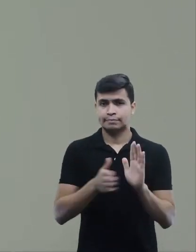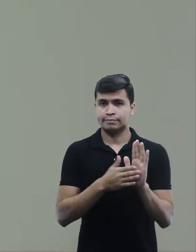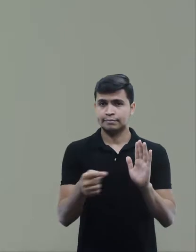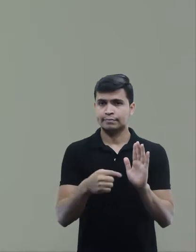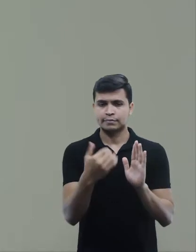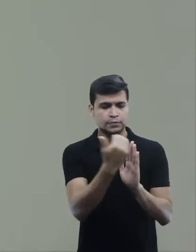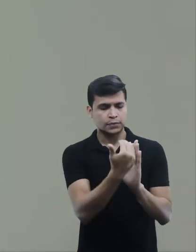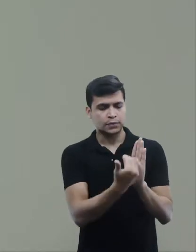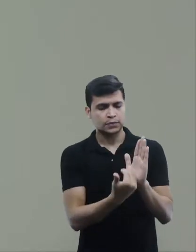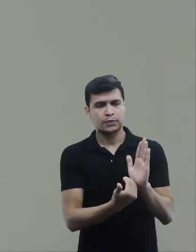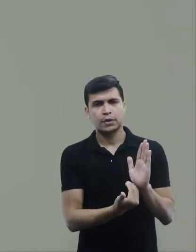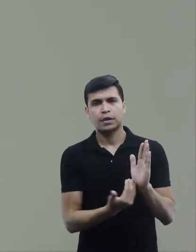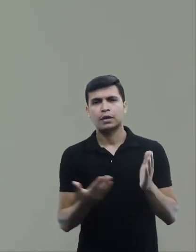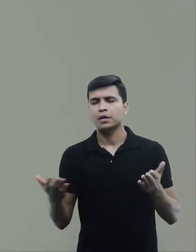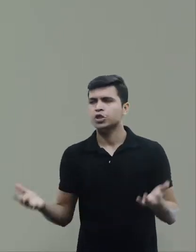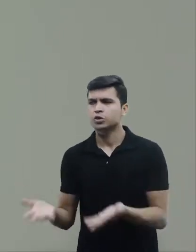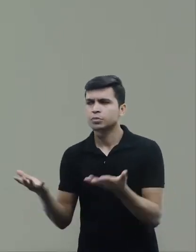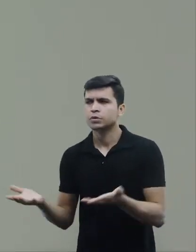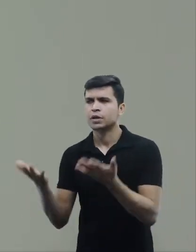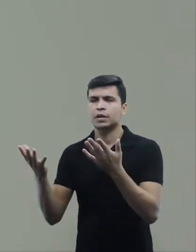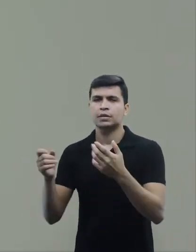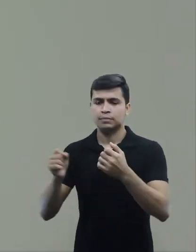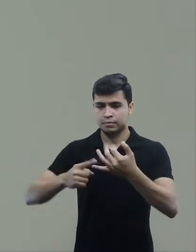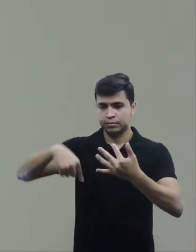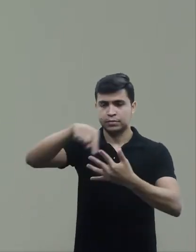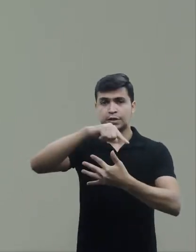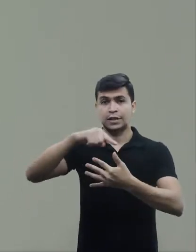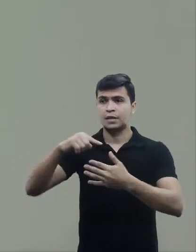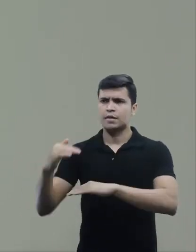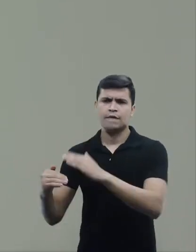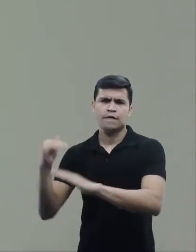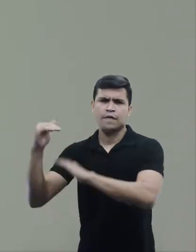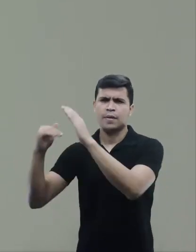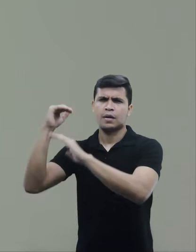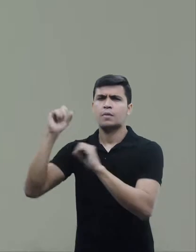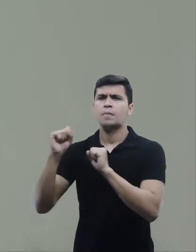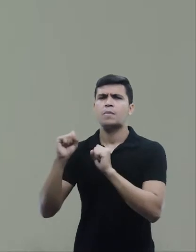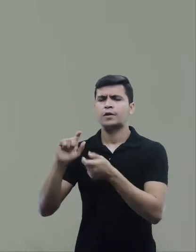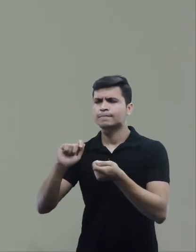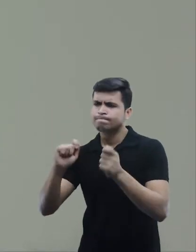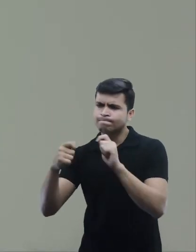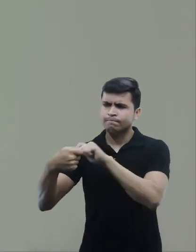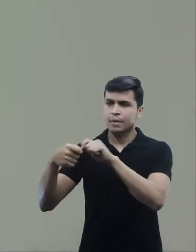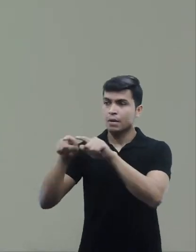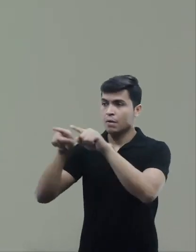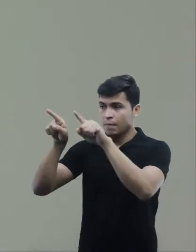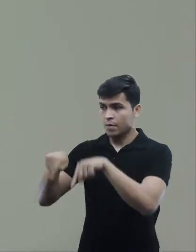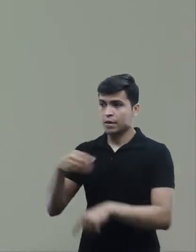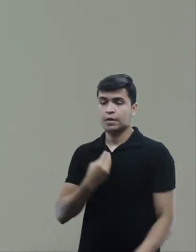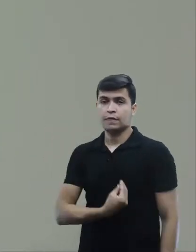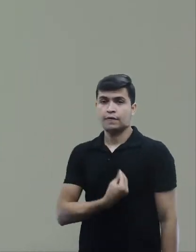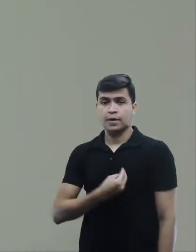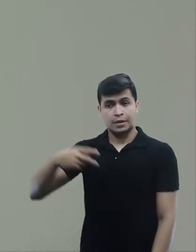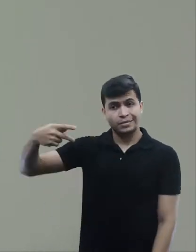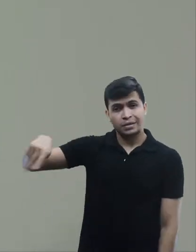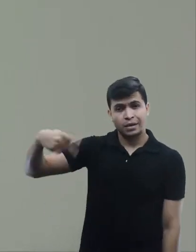ou programa sendo empregado para estimular o desenvolvimento das competências socioemocionais deve ser articulado com os projetos de